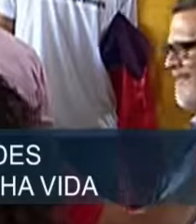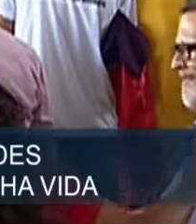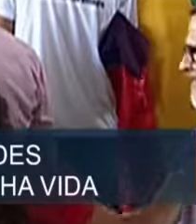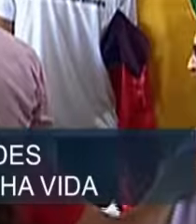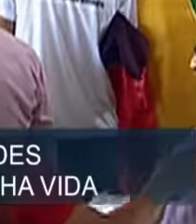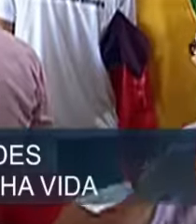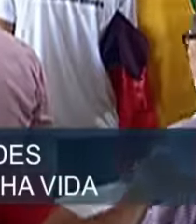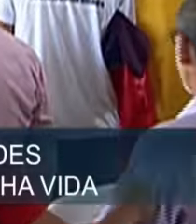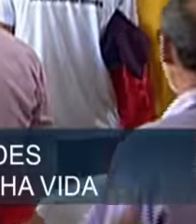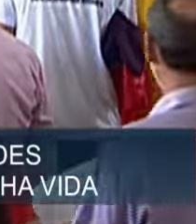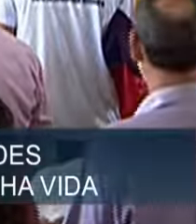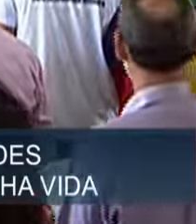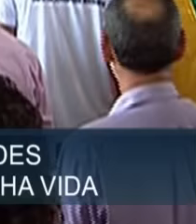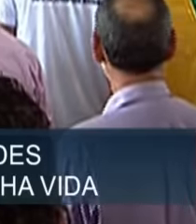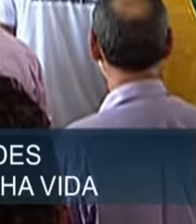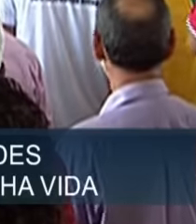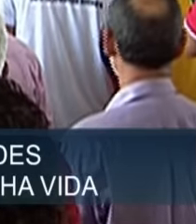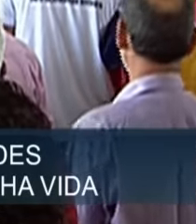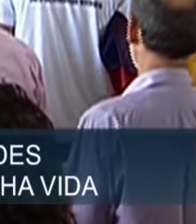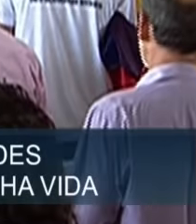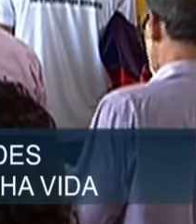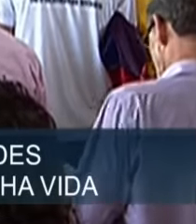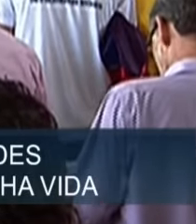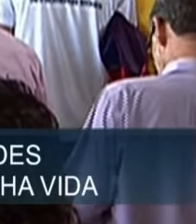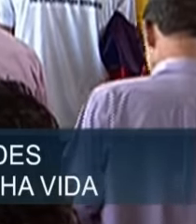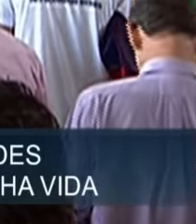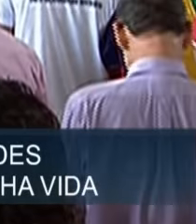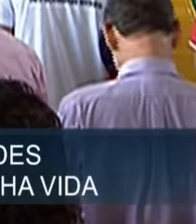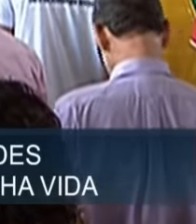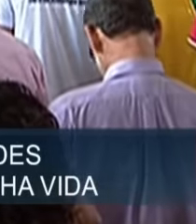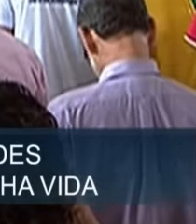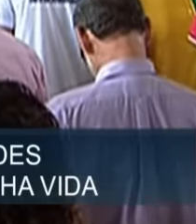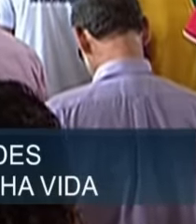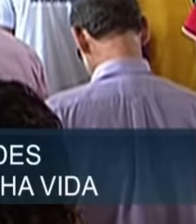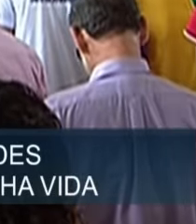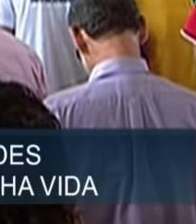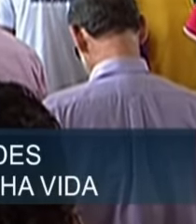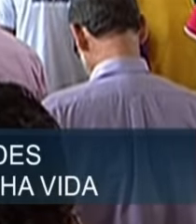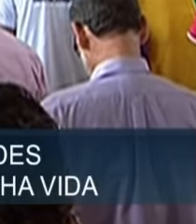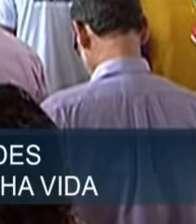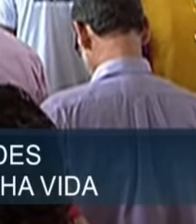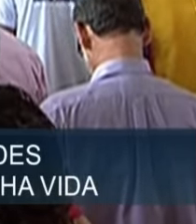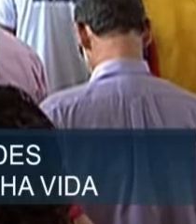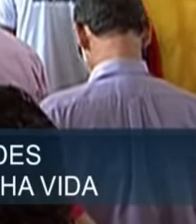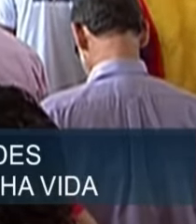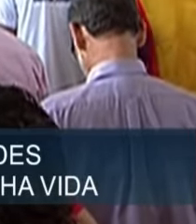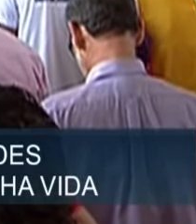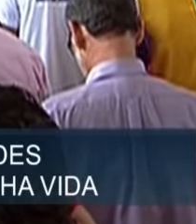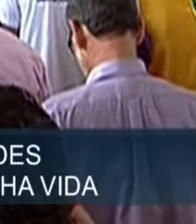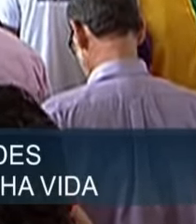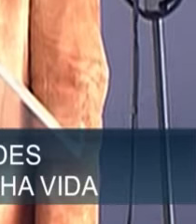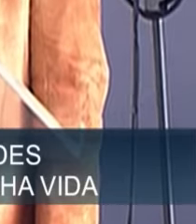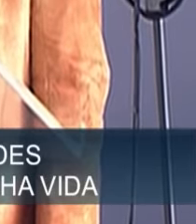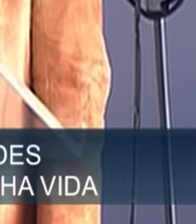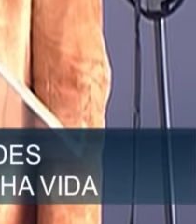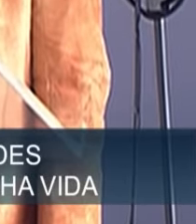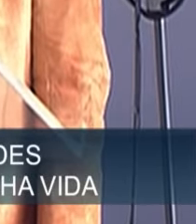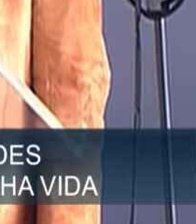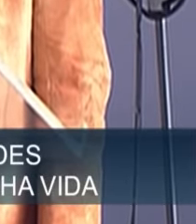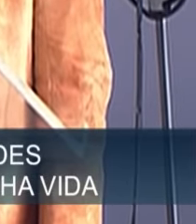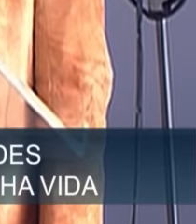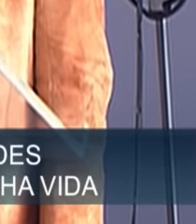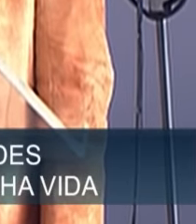Ouçam o que eu vou falar, ouçam o que eu vou dizer. Eu tô